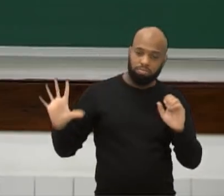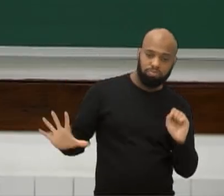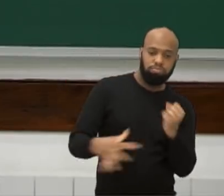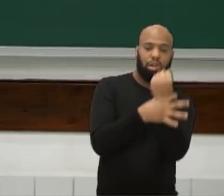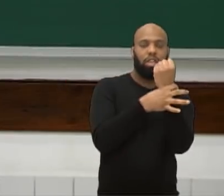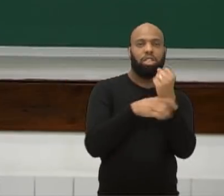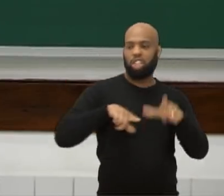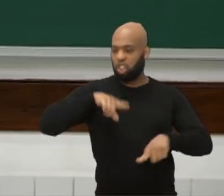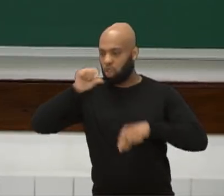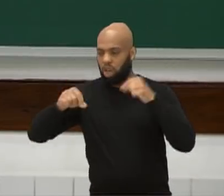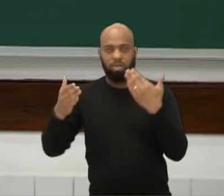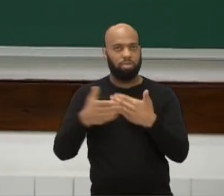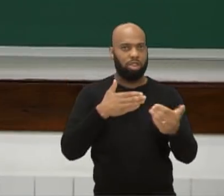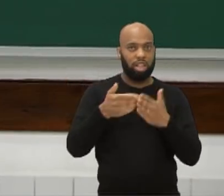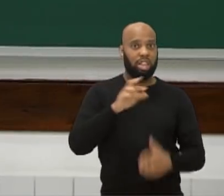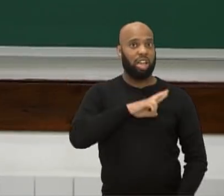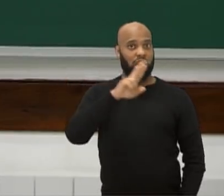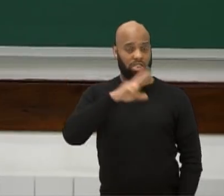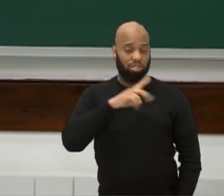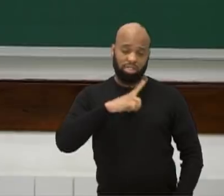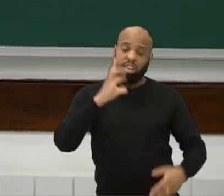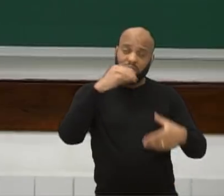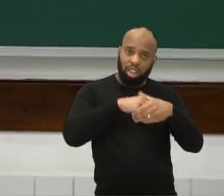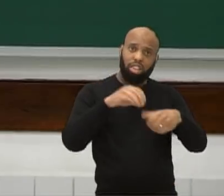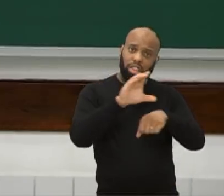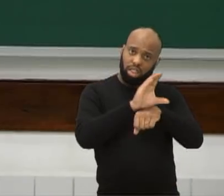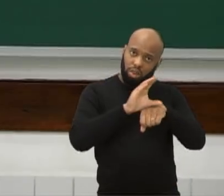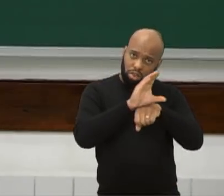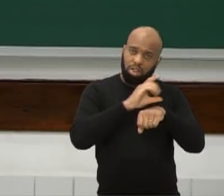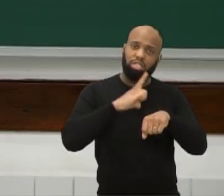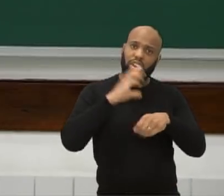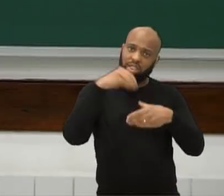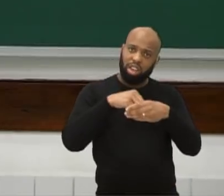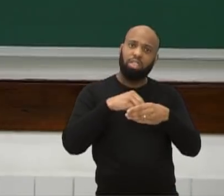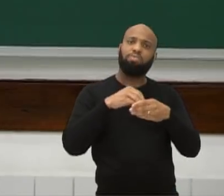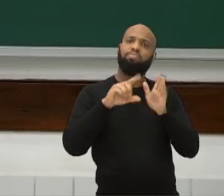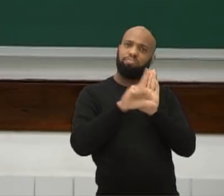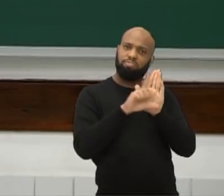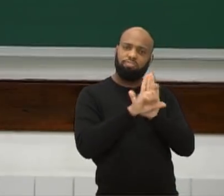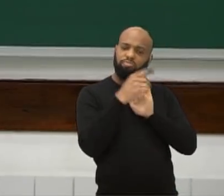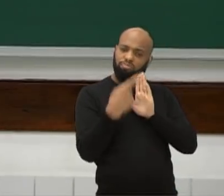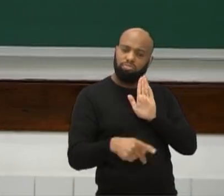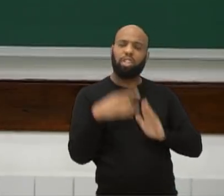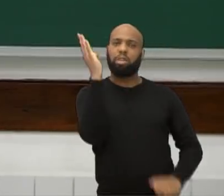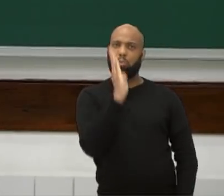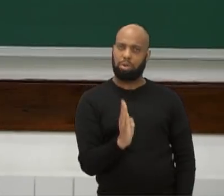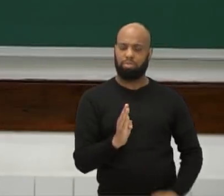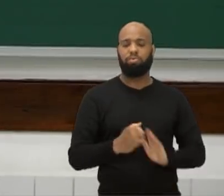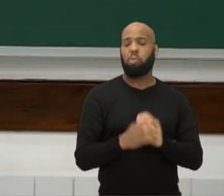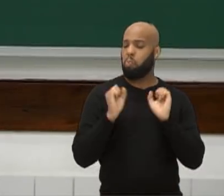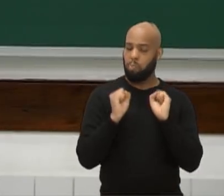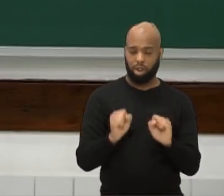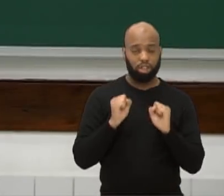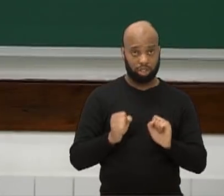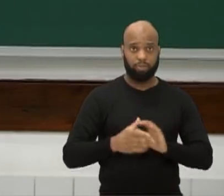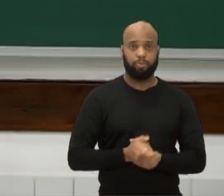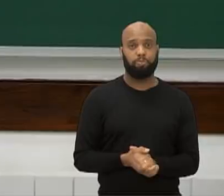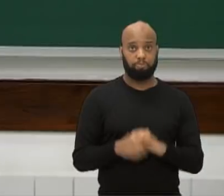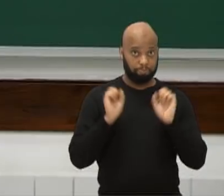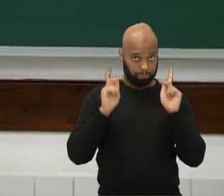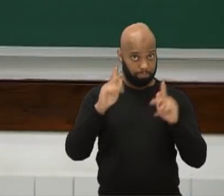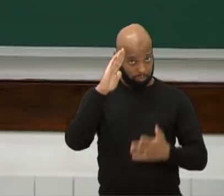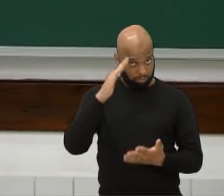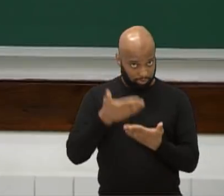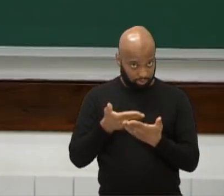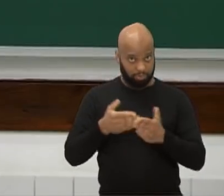de escolher qualquer religião para fazer parte, como também o direito de escolher não fazer parte de nenhuma religião.